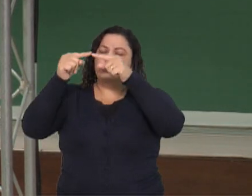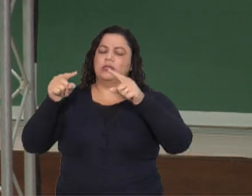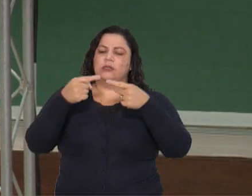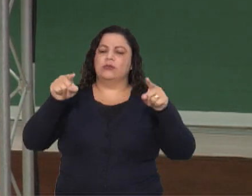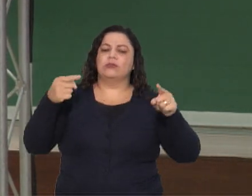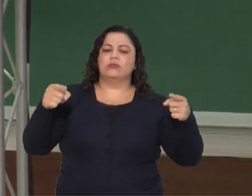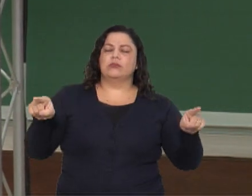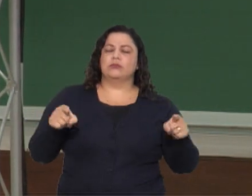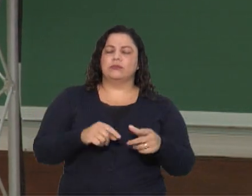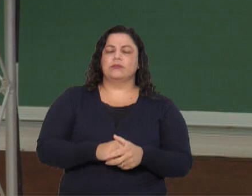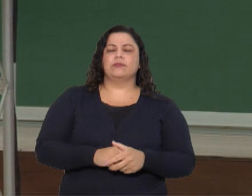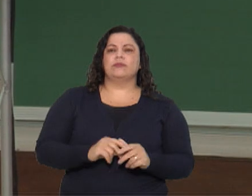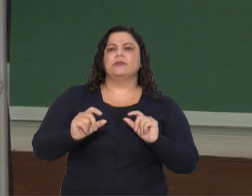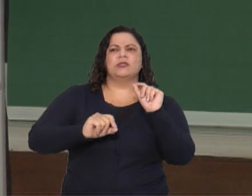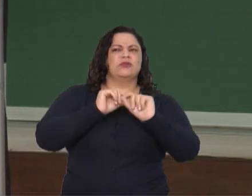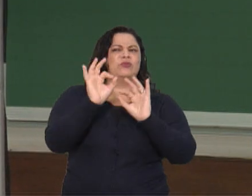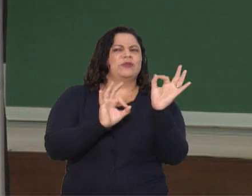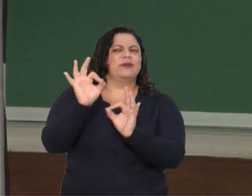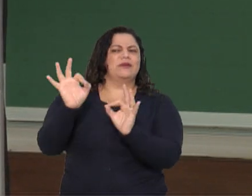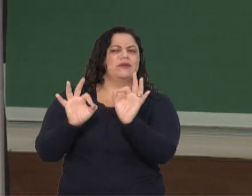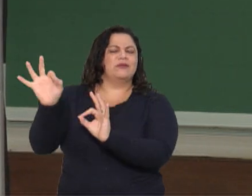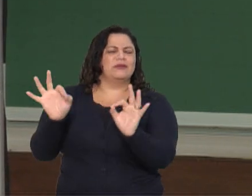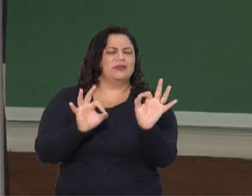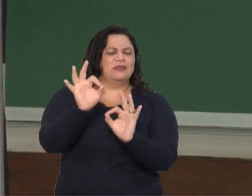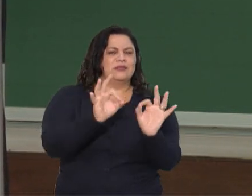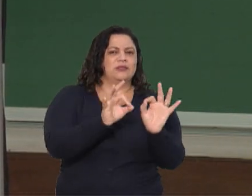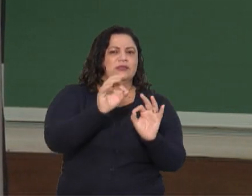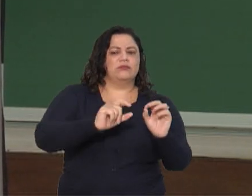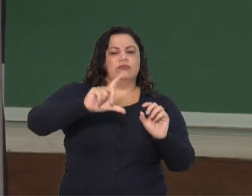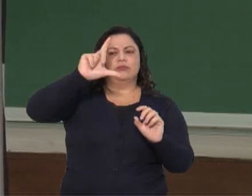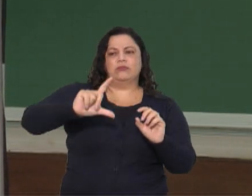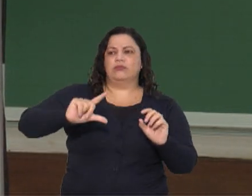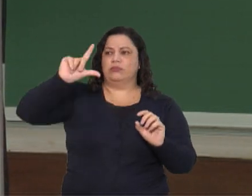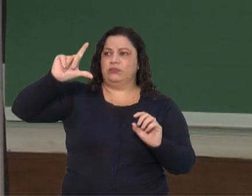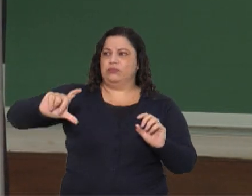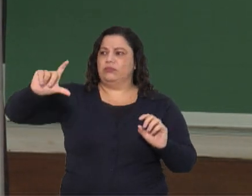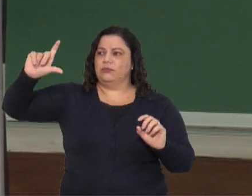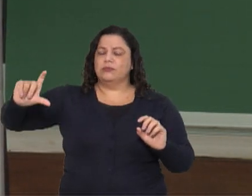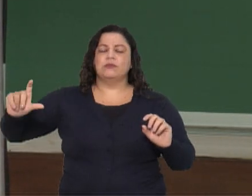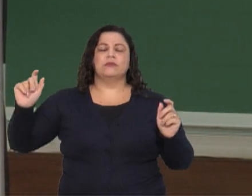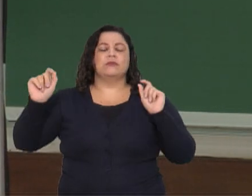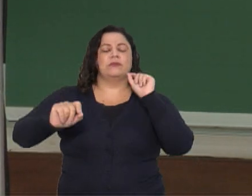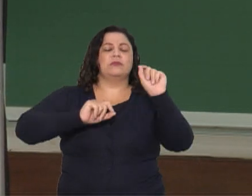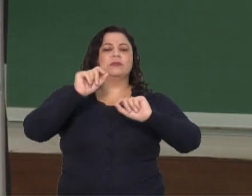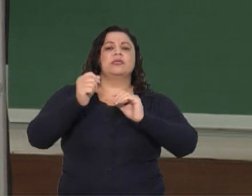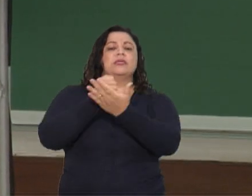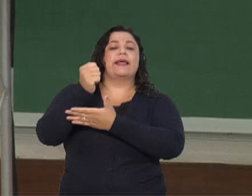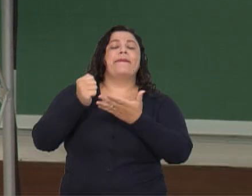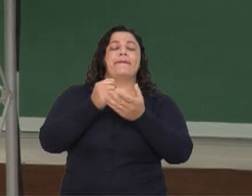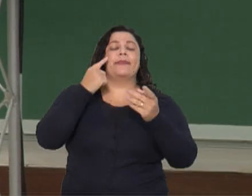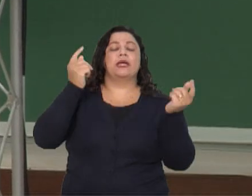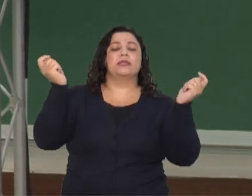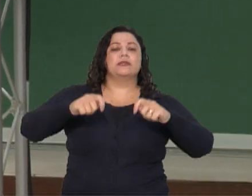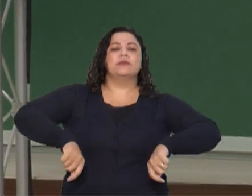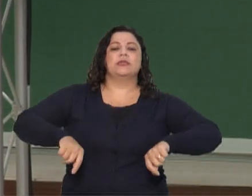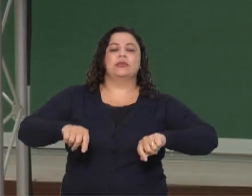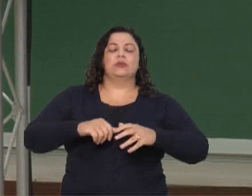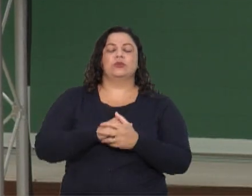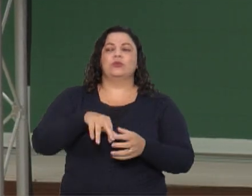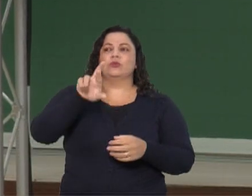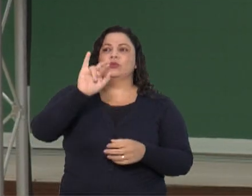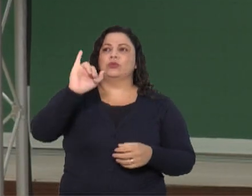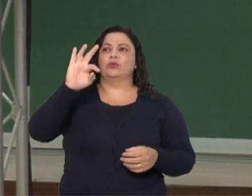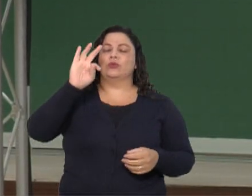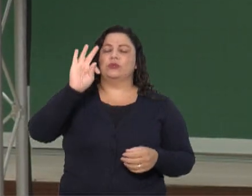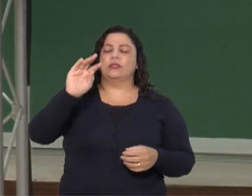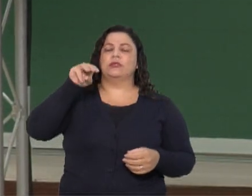aula. E essa organização leva em conta uma proporção. Agora, o que dá base para essa proporção, para esse ritmo ocorrer? A